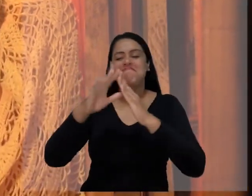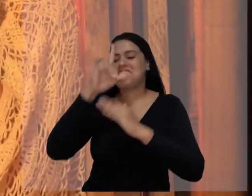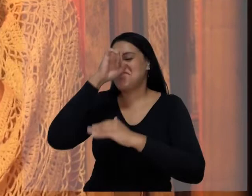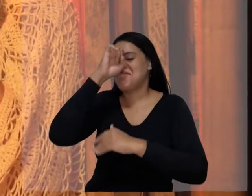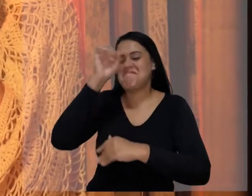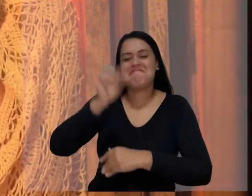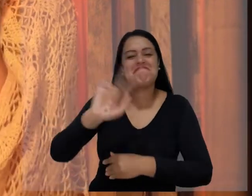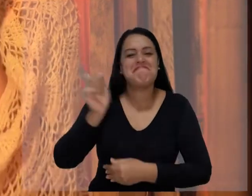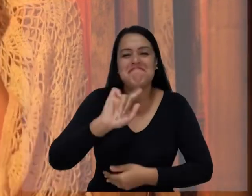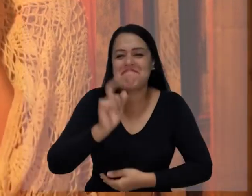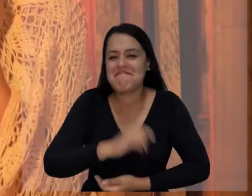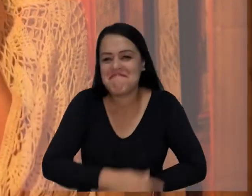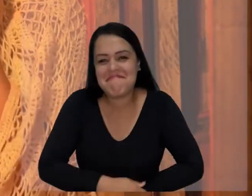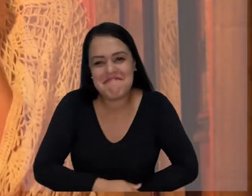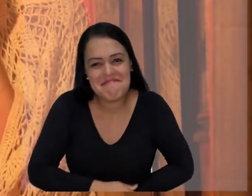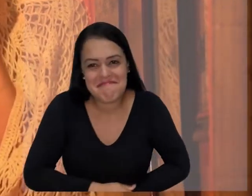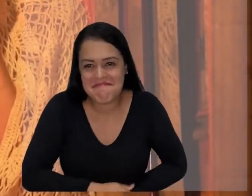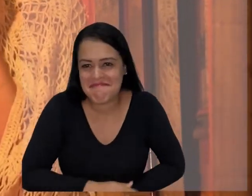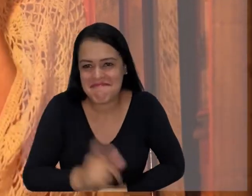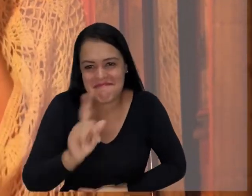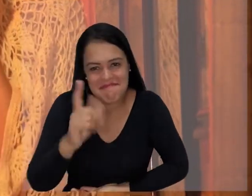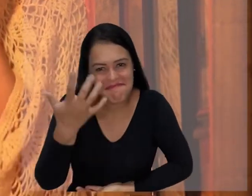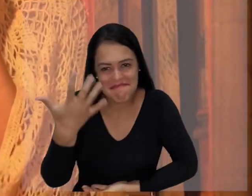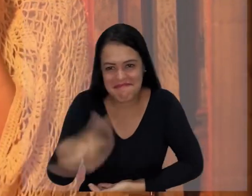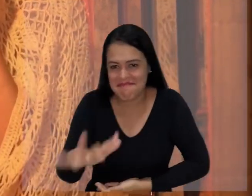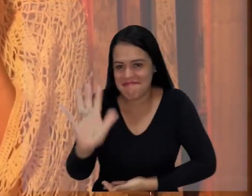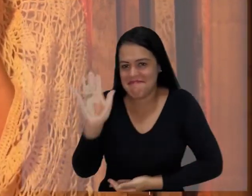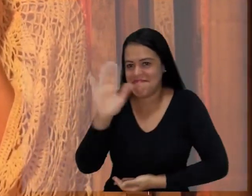mais, né? Ninguém queira!